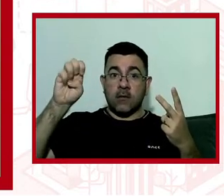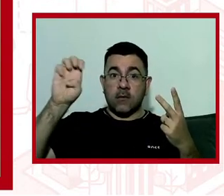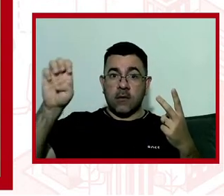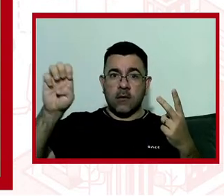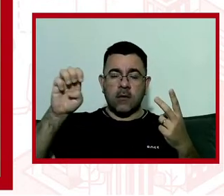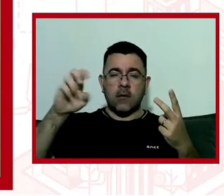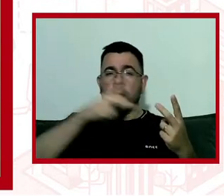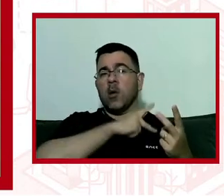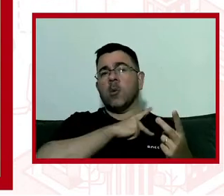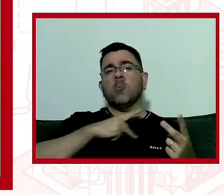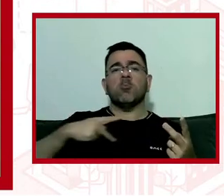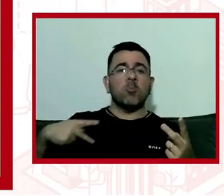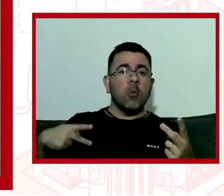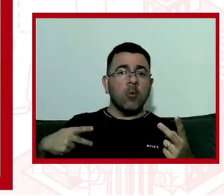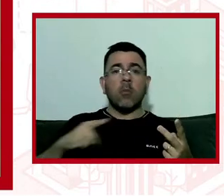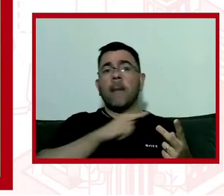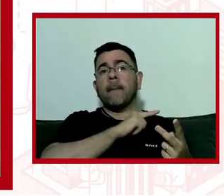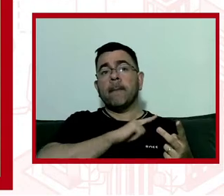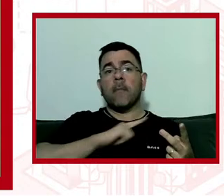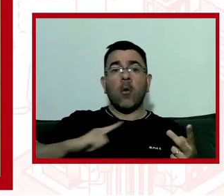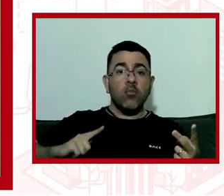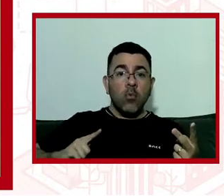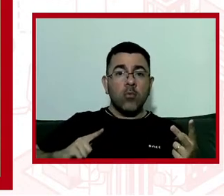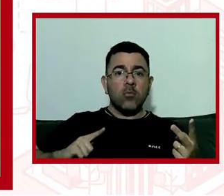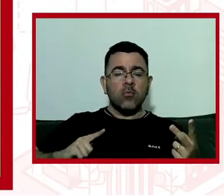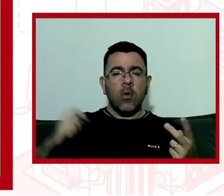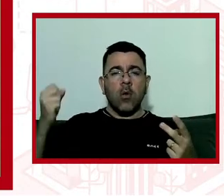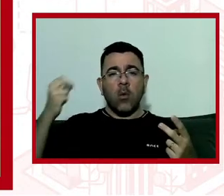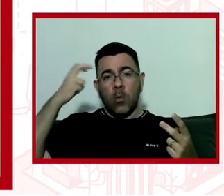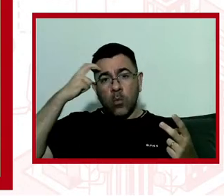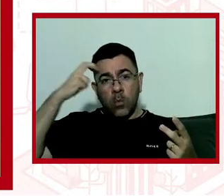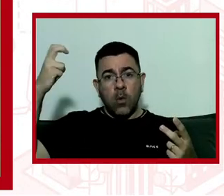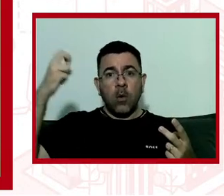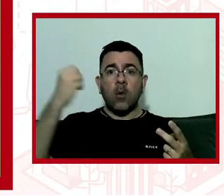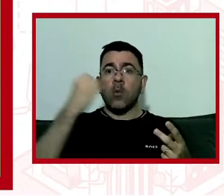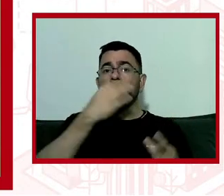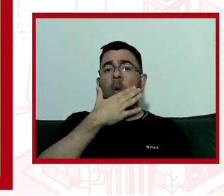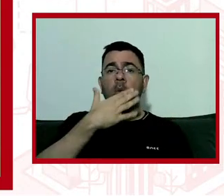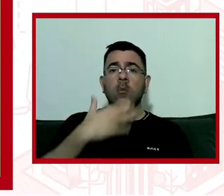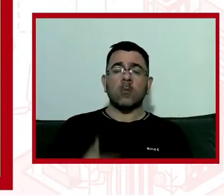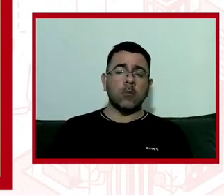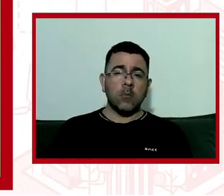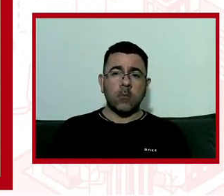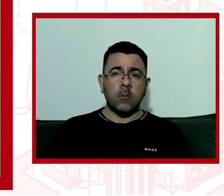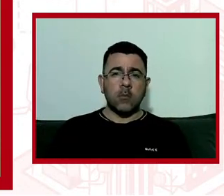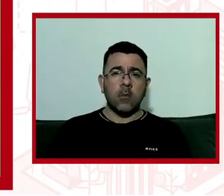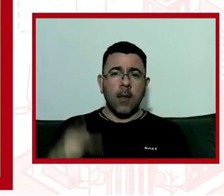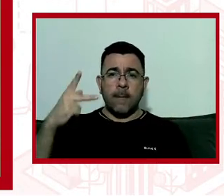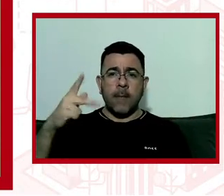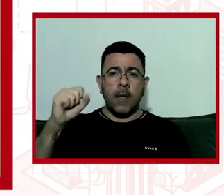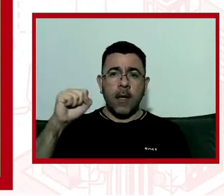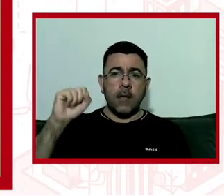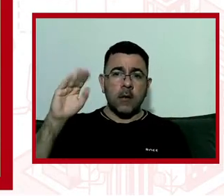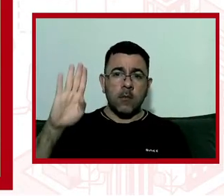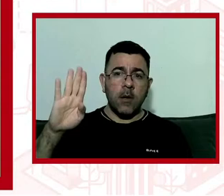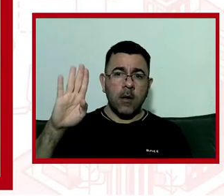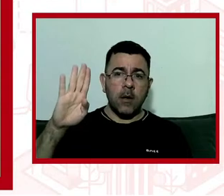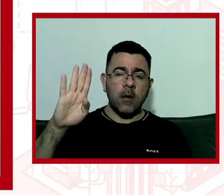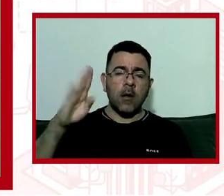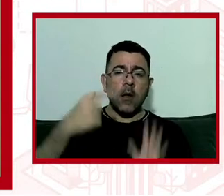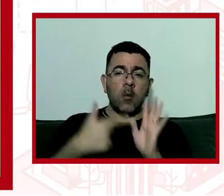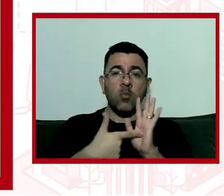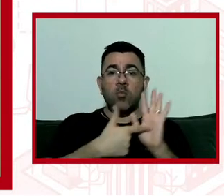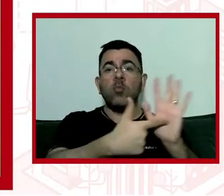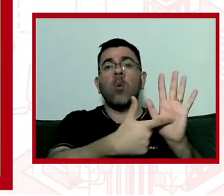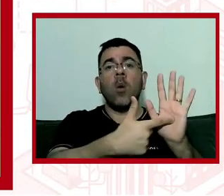estado enfim eh o governo inovador não precisa ser de grande cidade de qualquer cidade do PSB eh apresenta o que tem